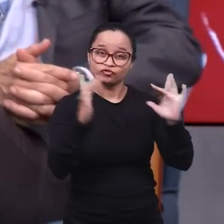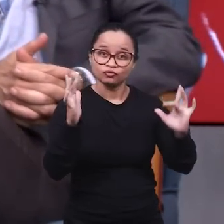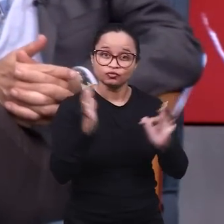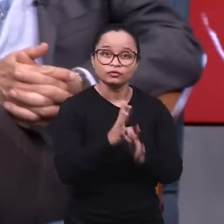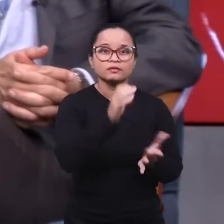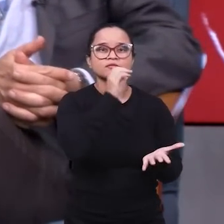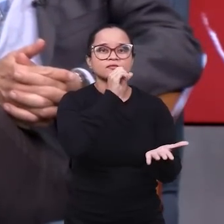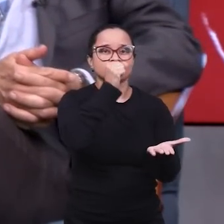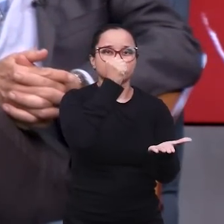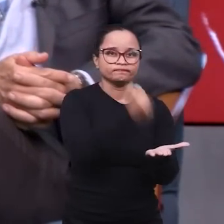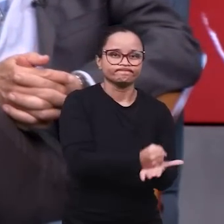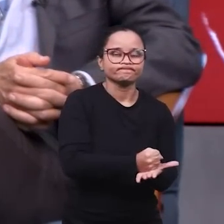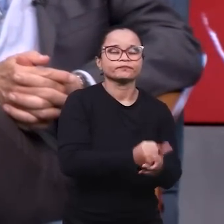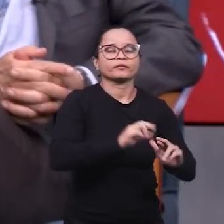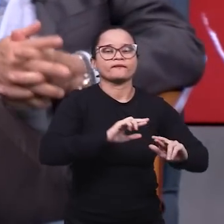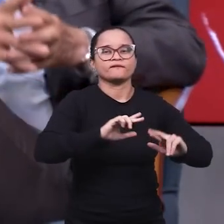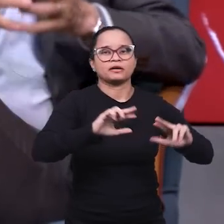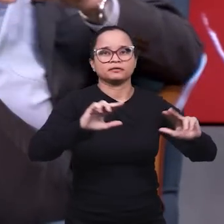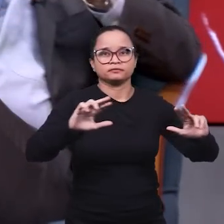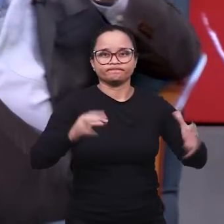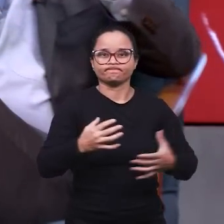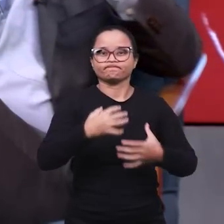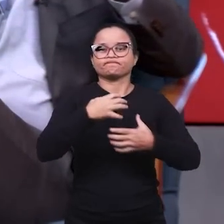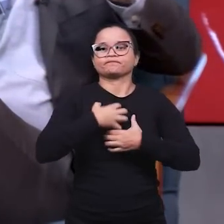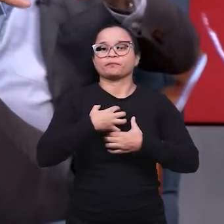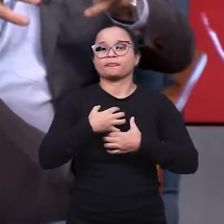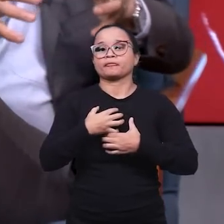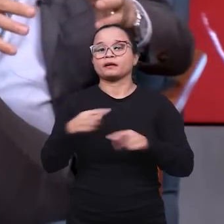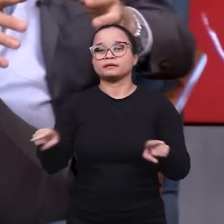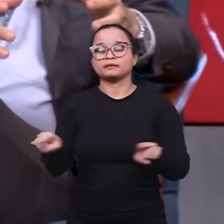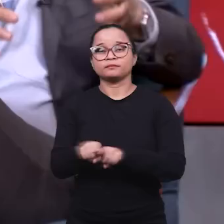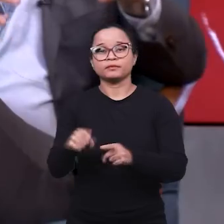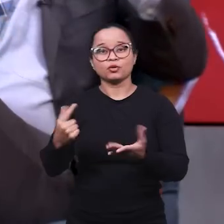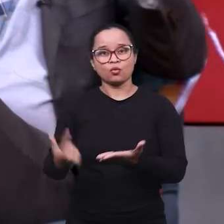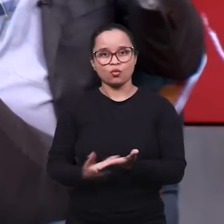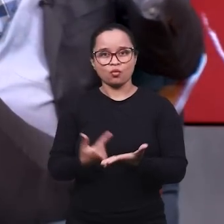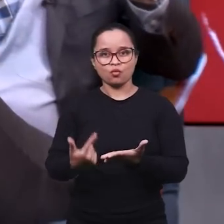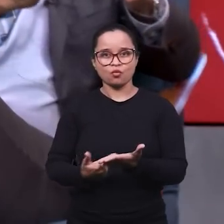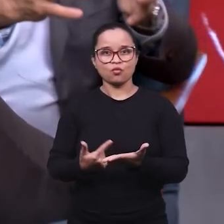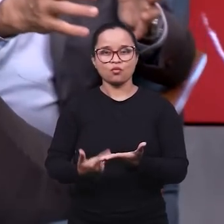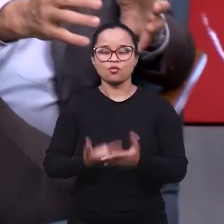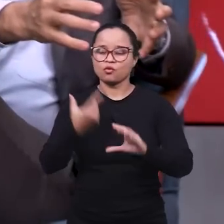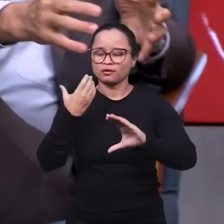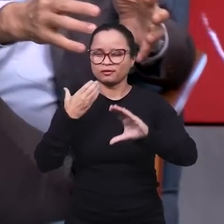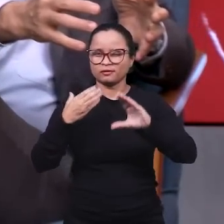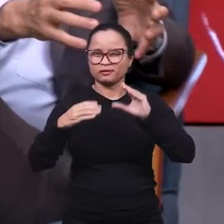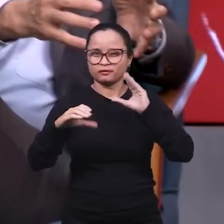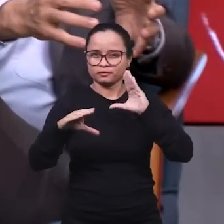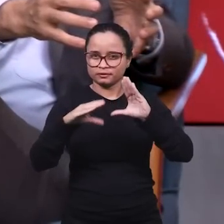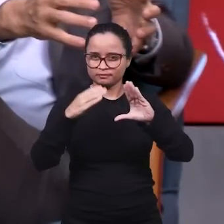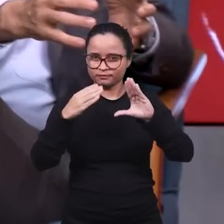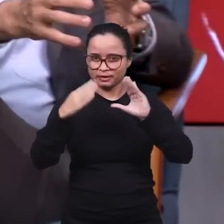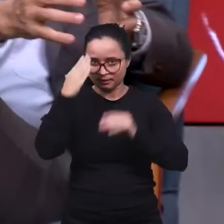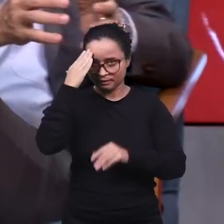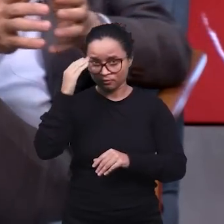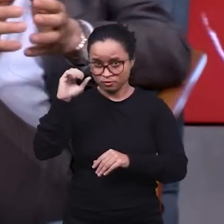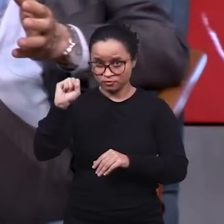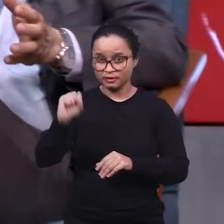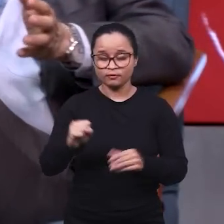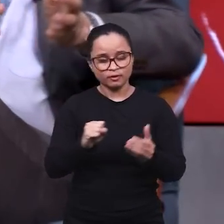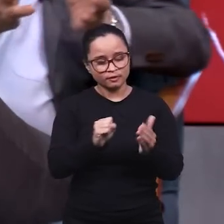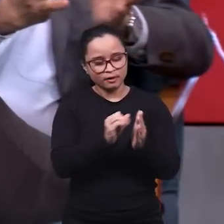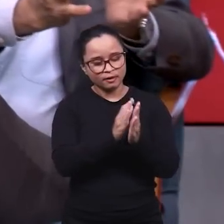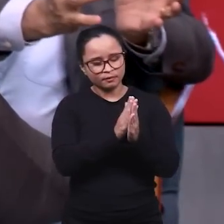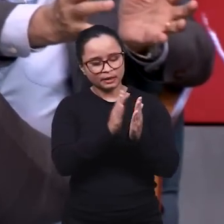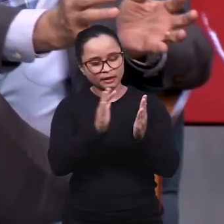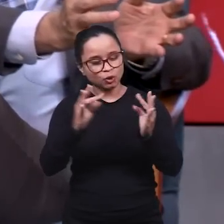Testamento de várias formas. Você pega o livro de Cantares e encontra toda a história da igreja no livro de Cantares.